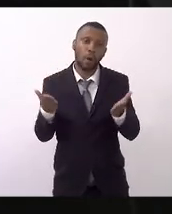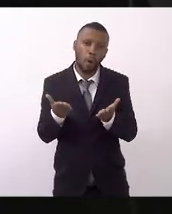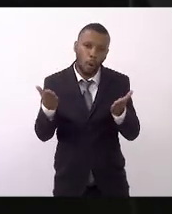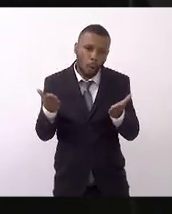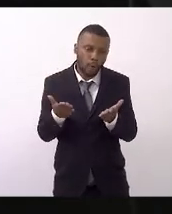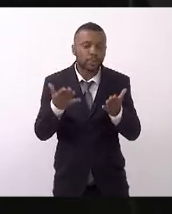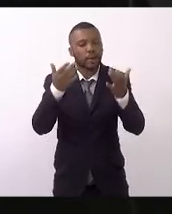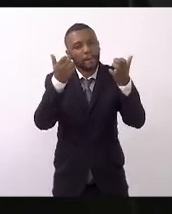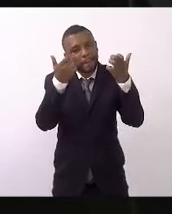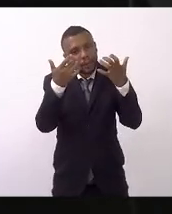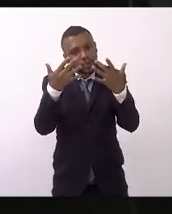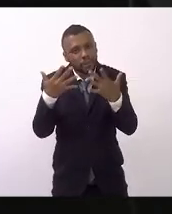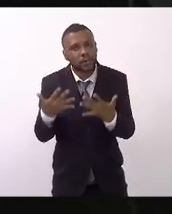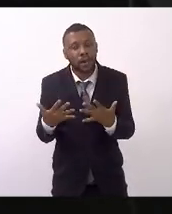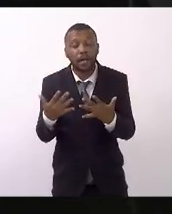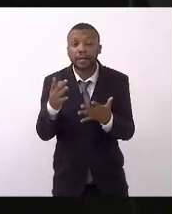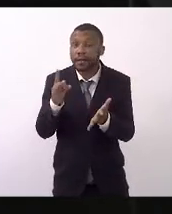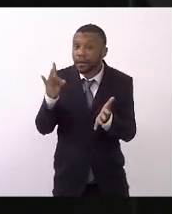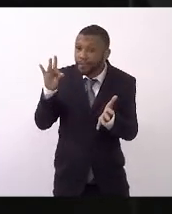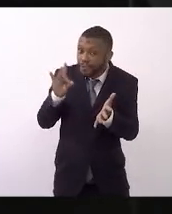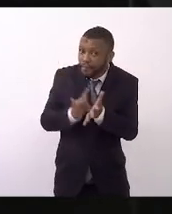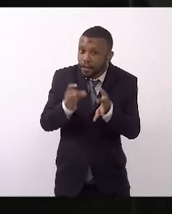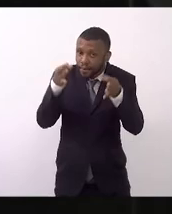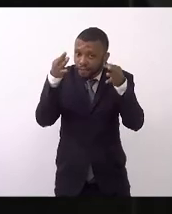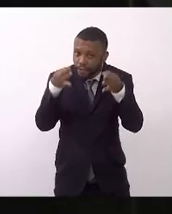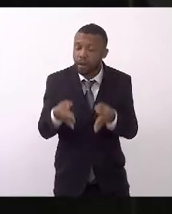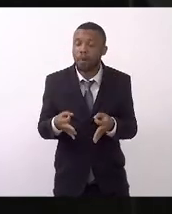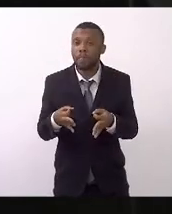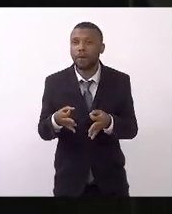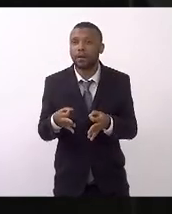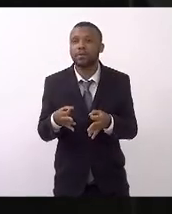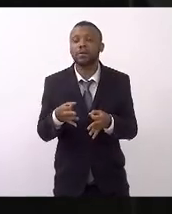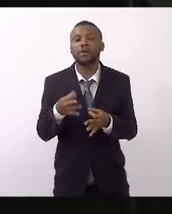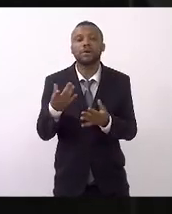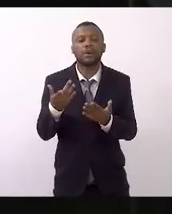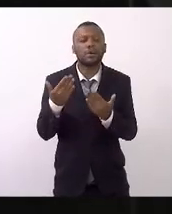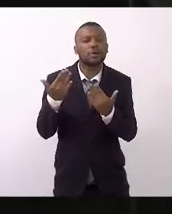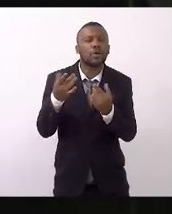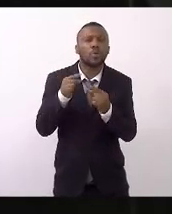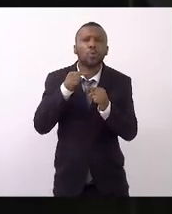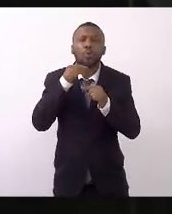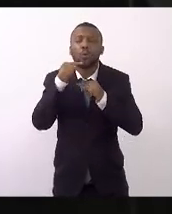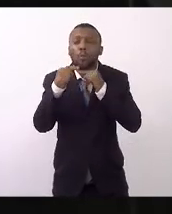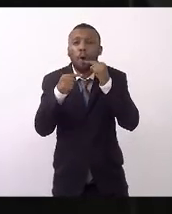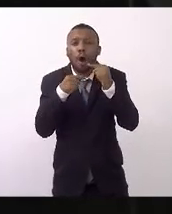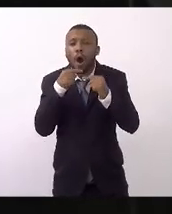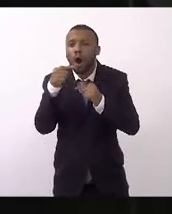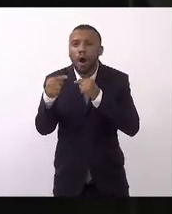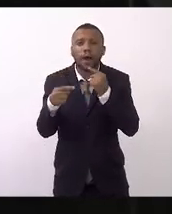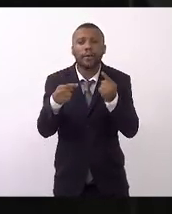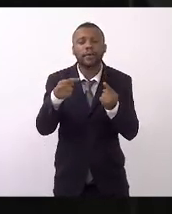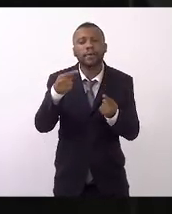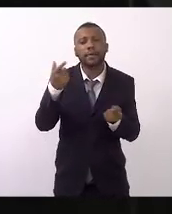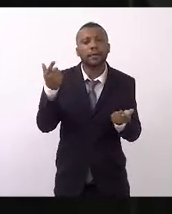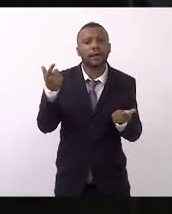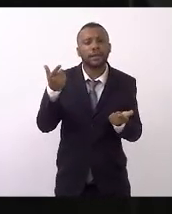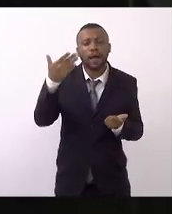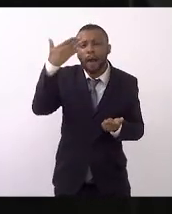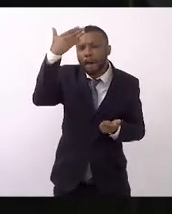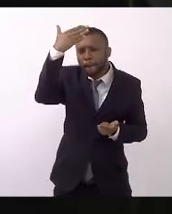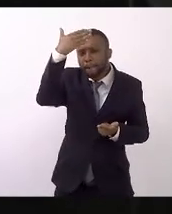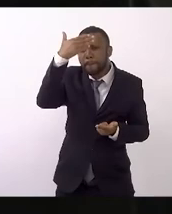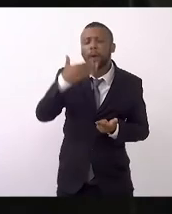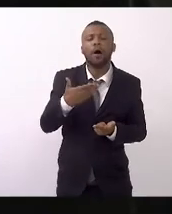para falar realmente de supostas provas